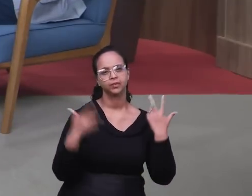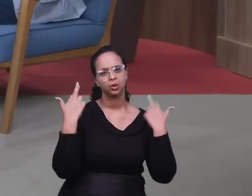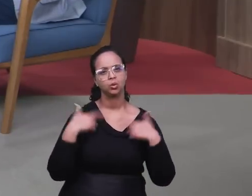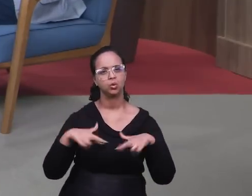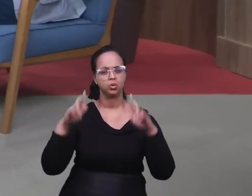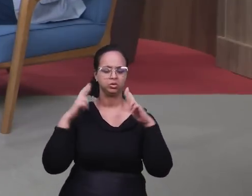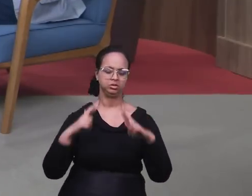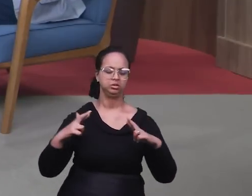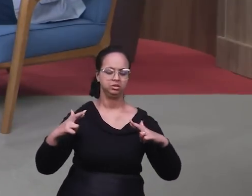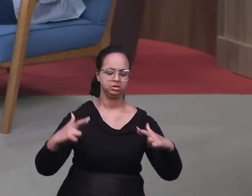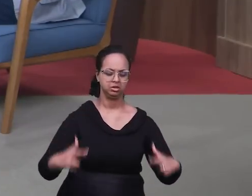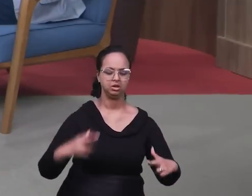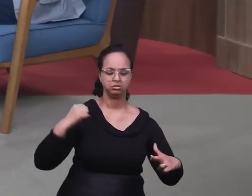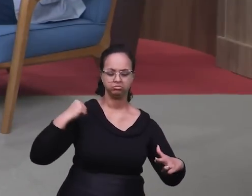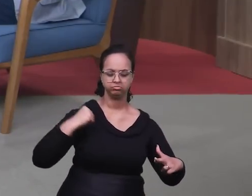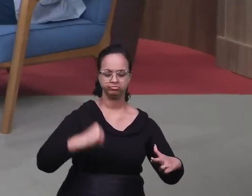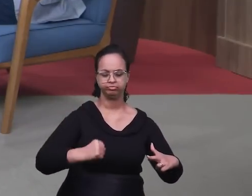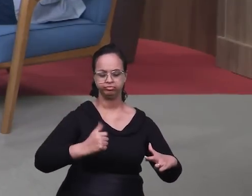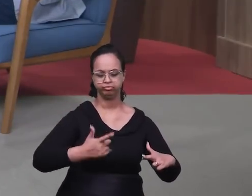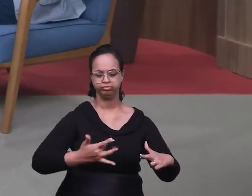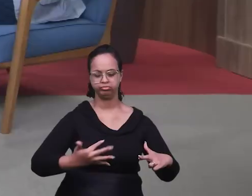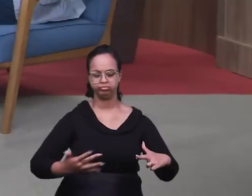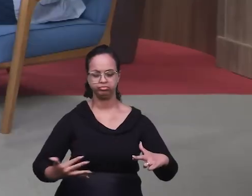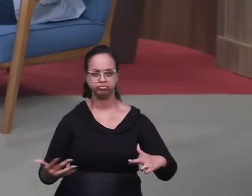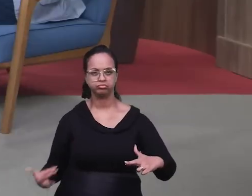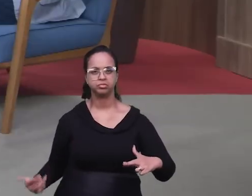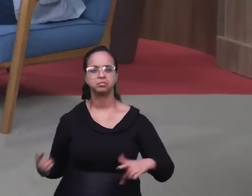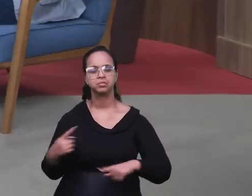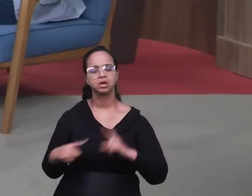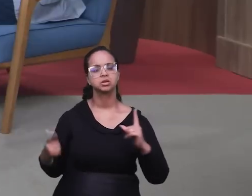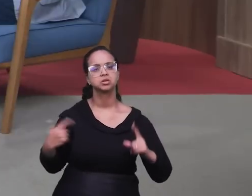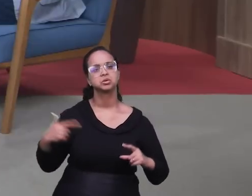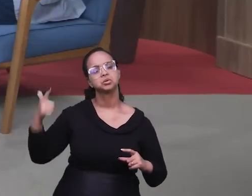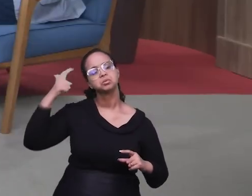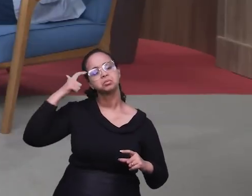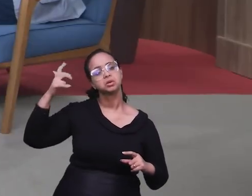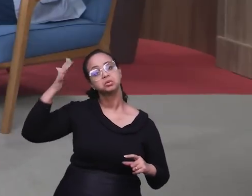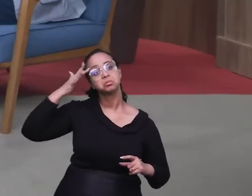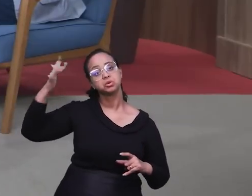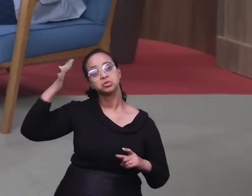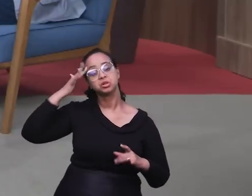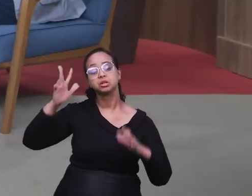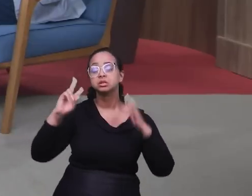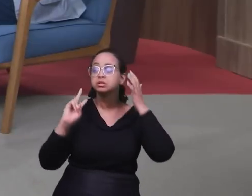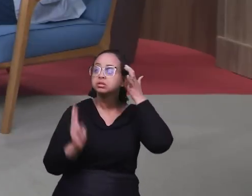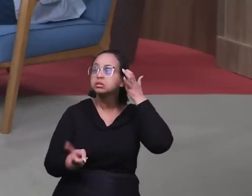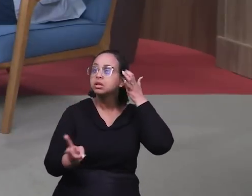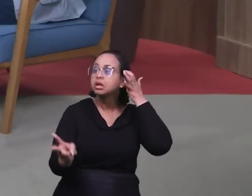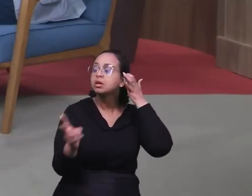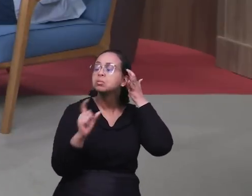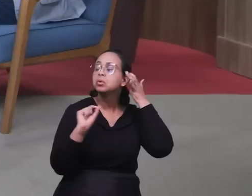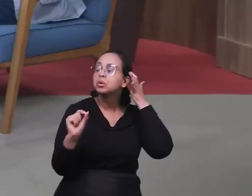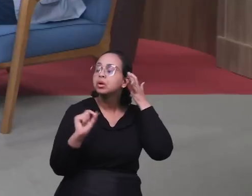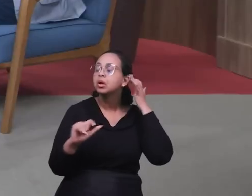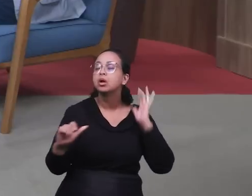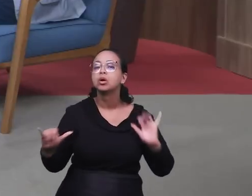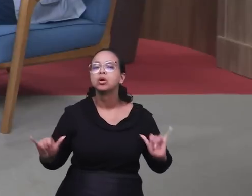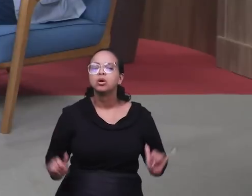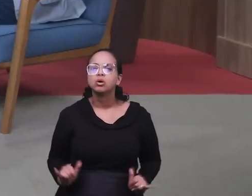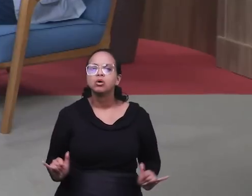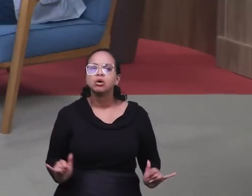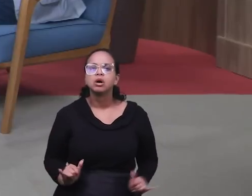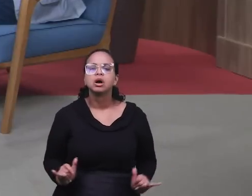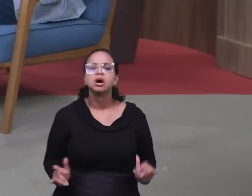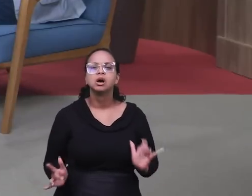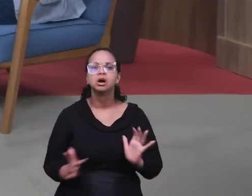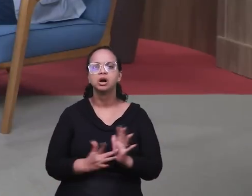toda a história do Velho Testamento, certo? E aí entra a minha imaginação. A cada sacrifício desse, o